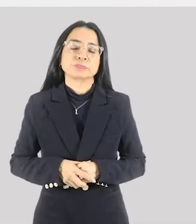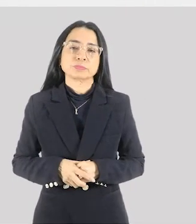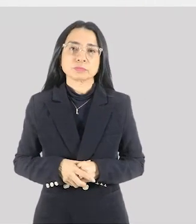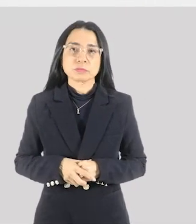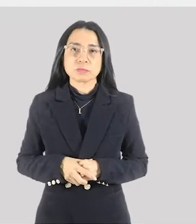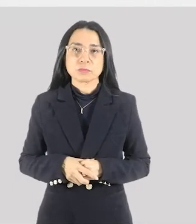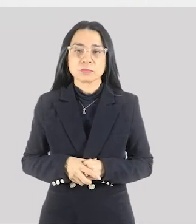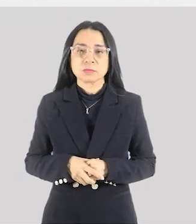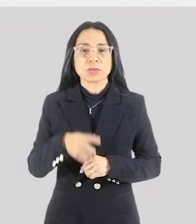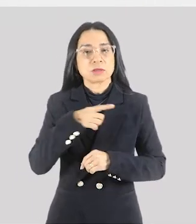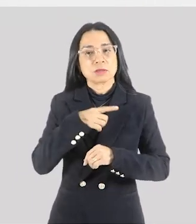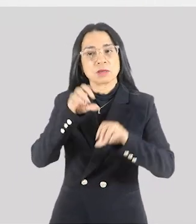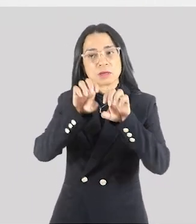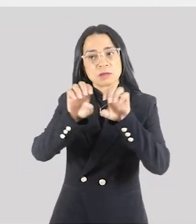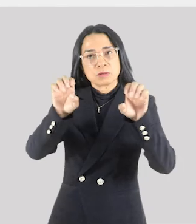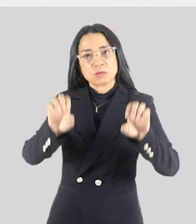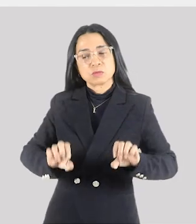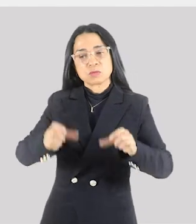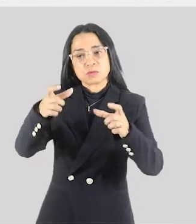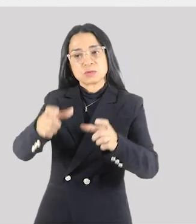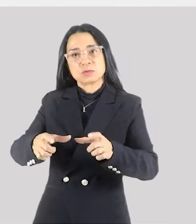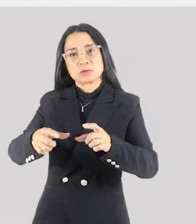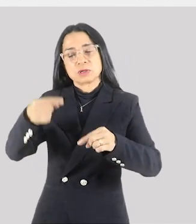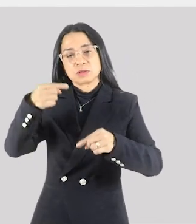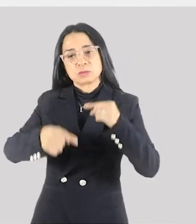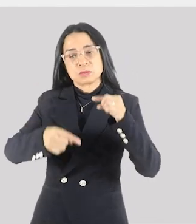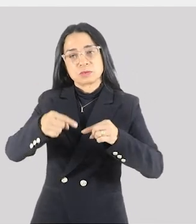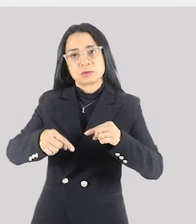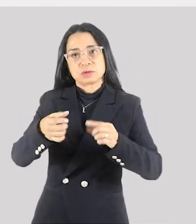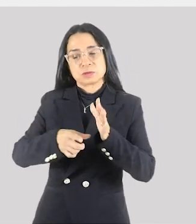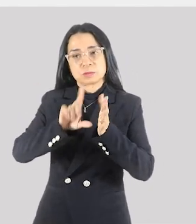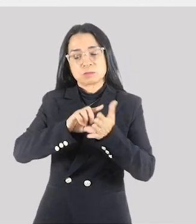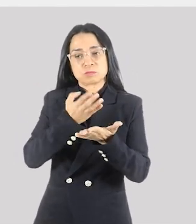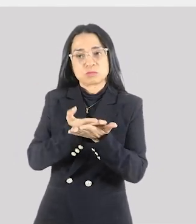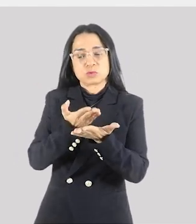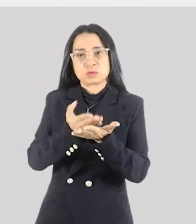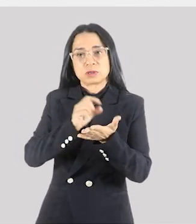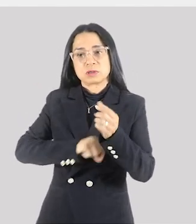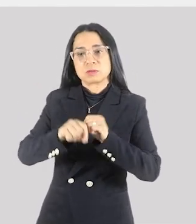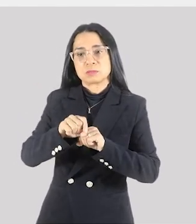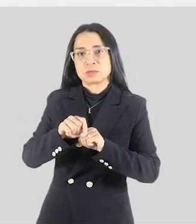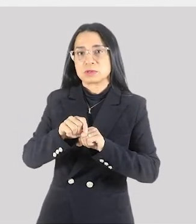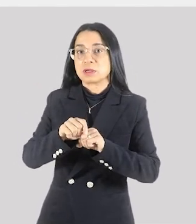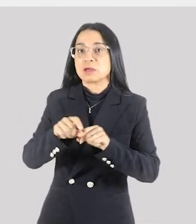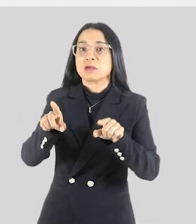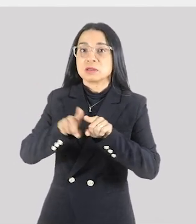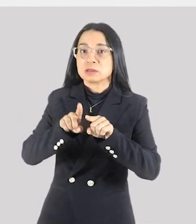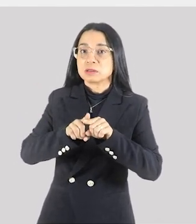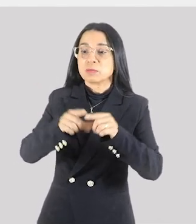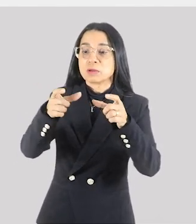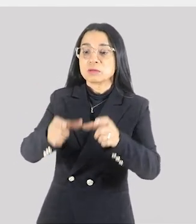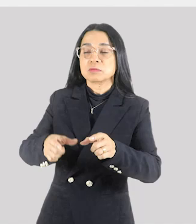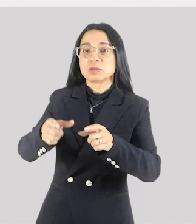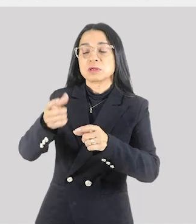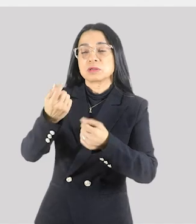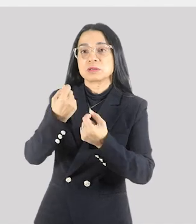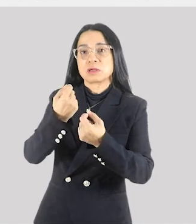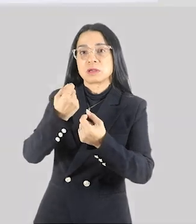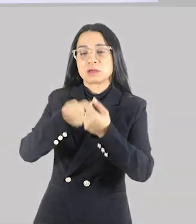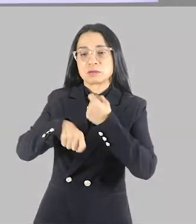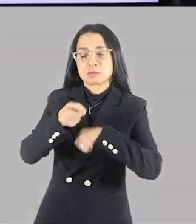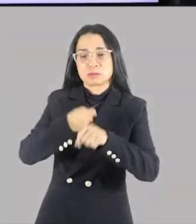uma entidade, e já estudamos as entidades políticas e entidades administrativas, ambas podem